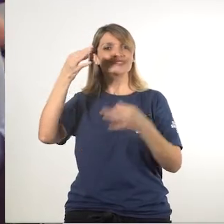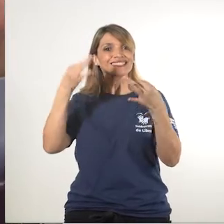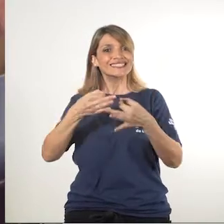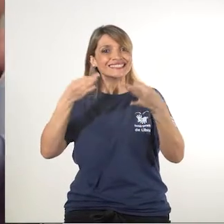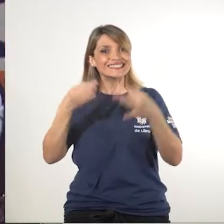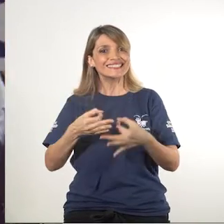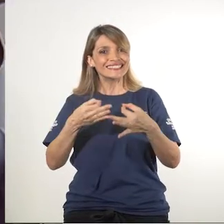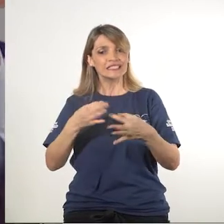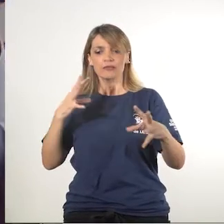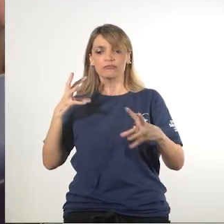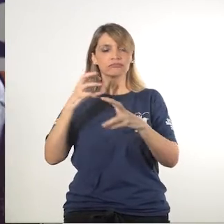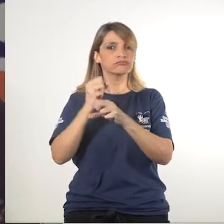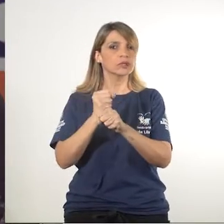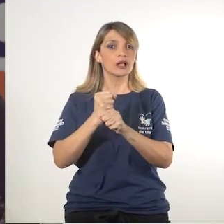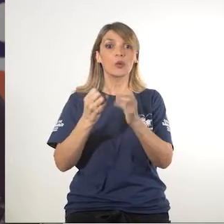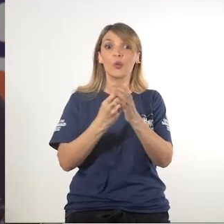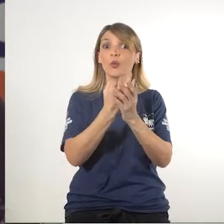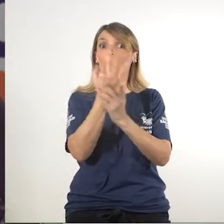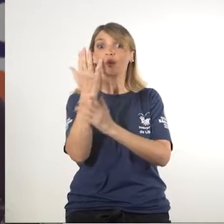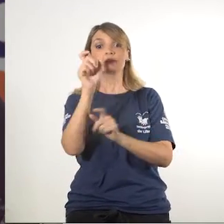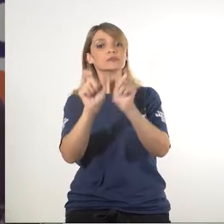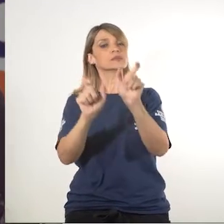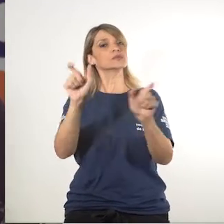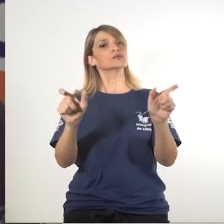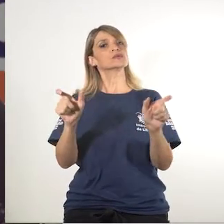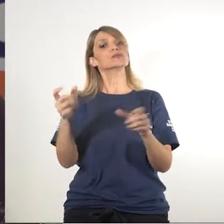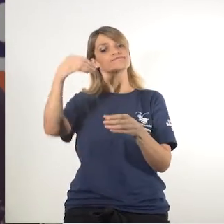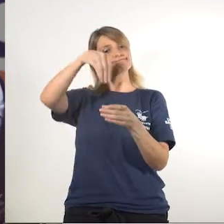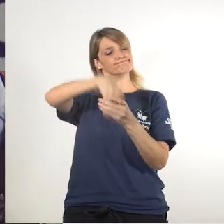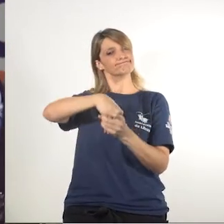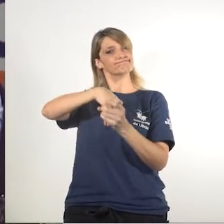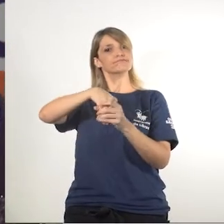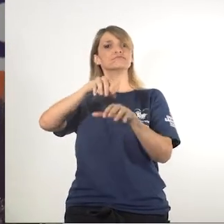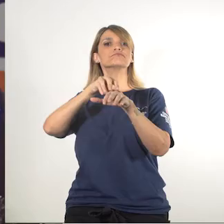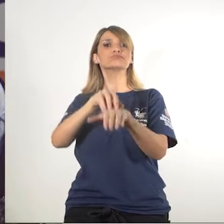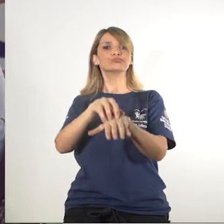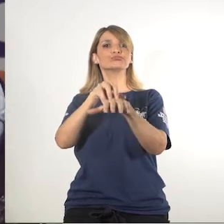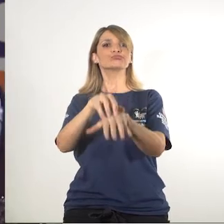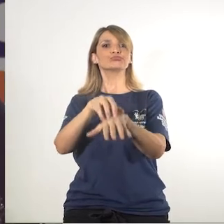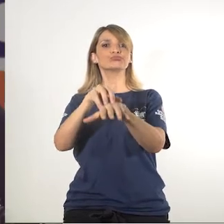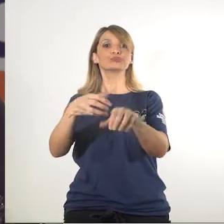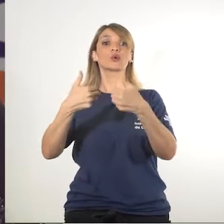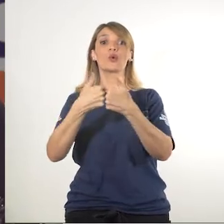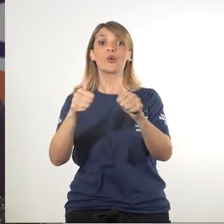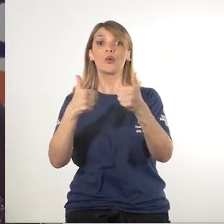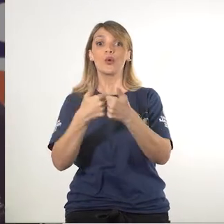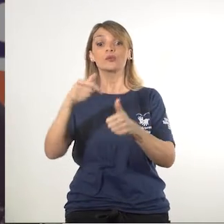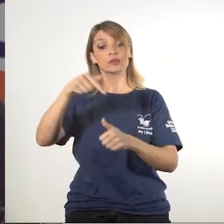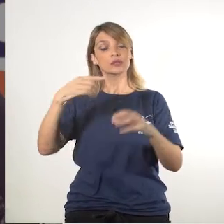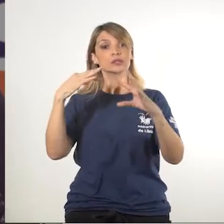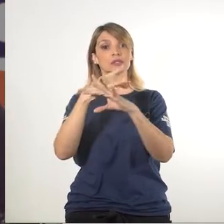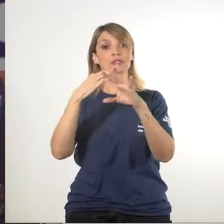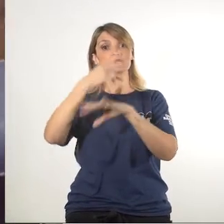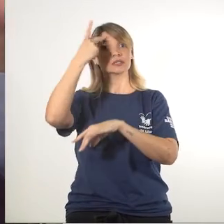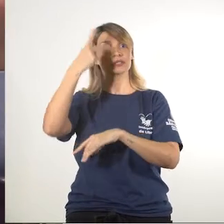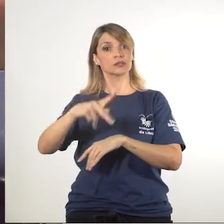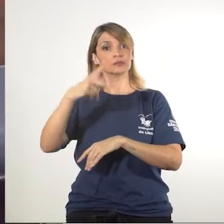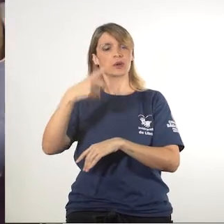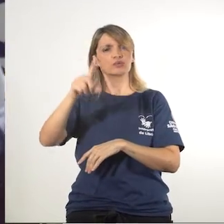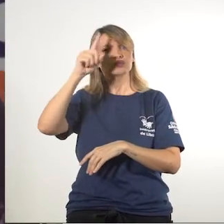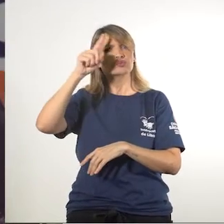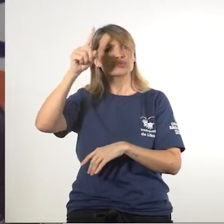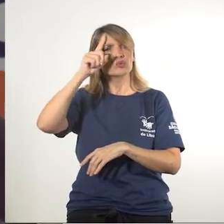sabemos exatamente quantos passageiros entraram nos ônibus da cidade, ou no conjunto de ônibus da cidade, dia por